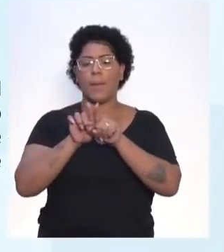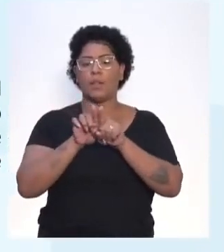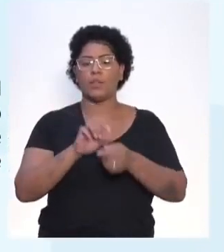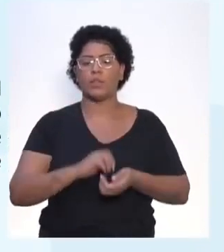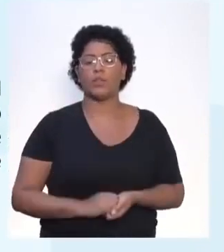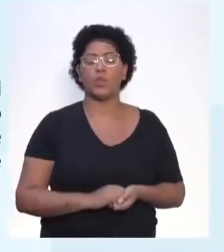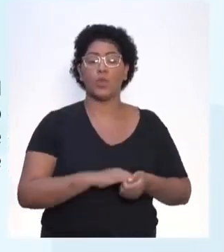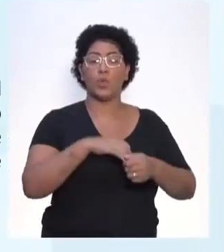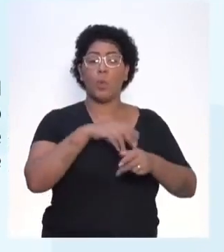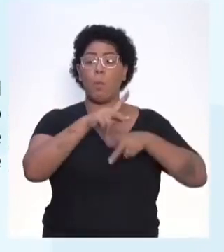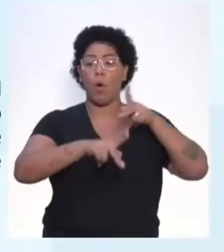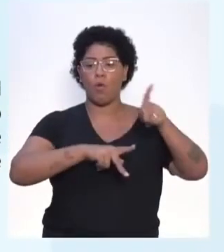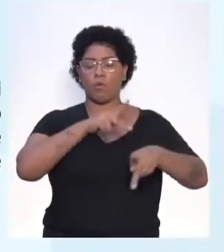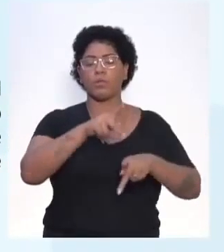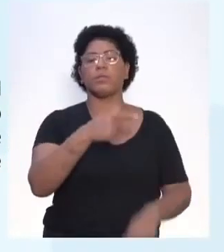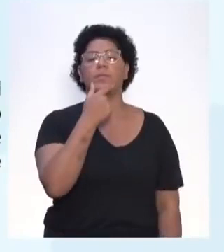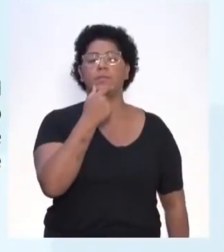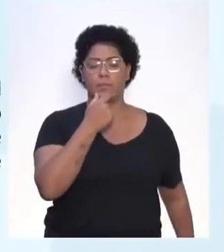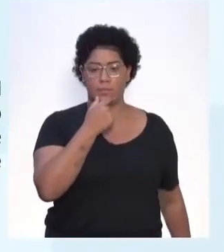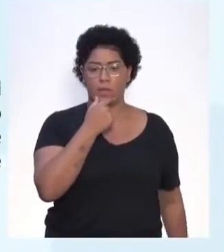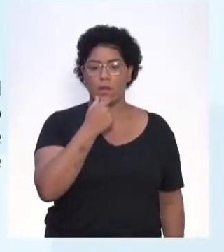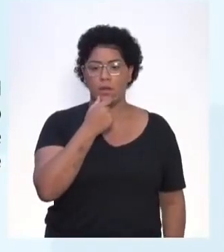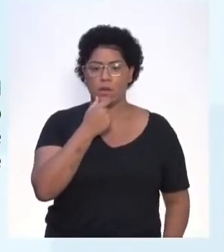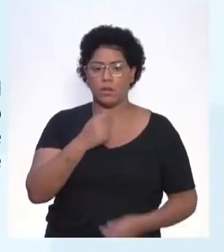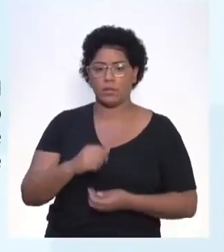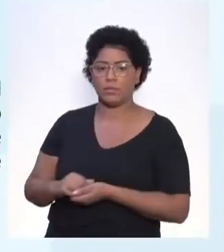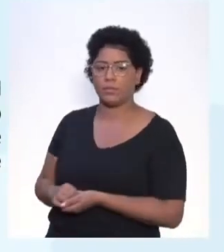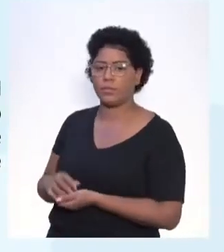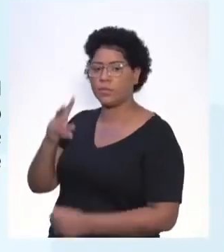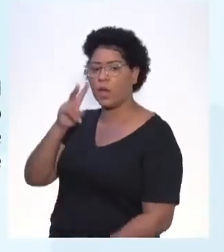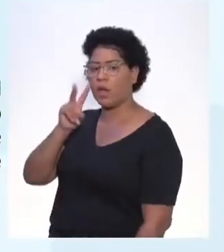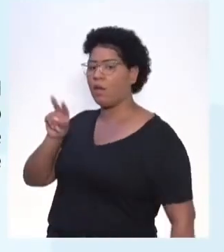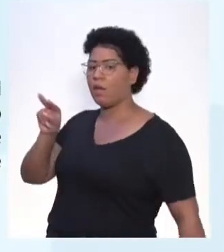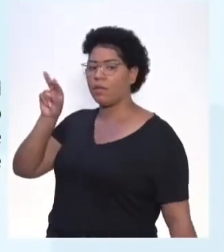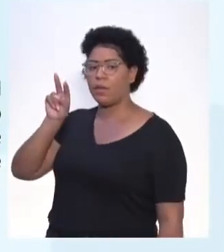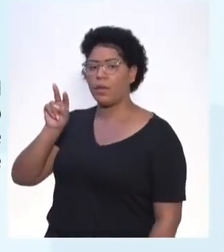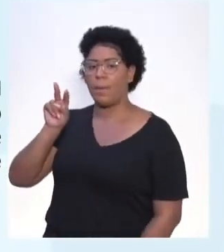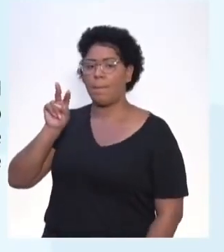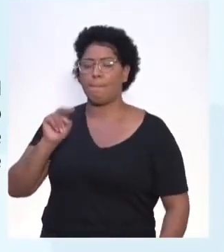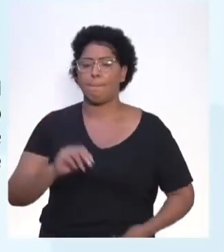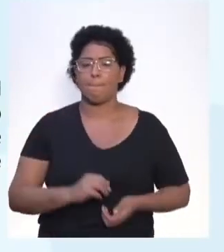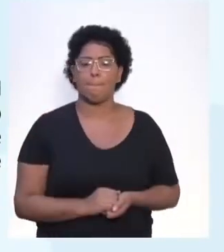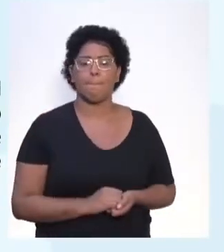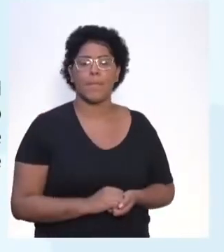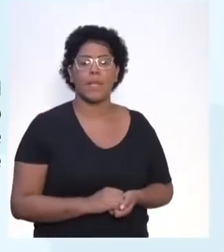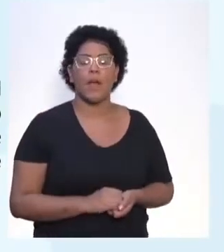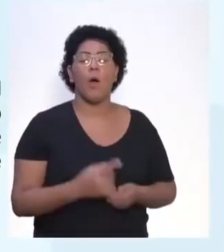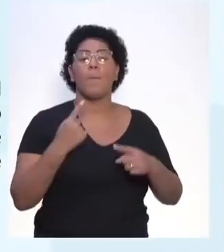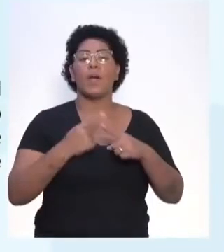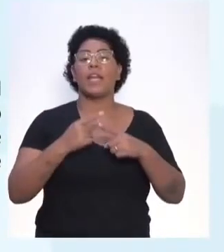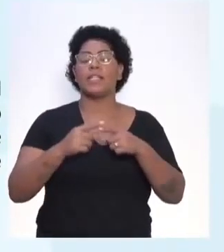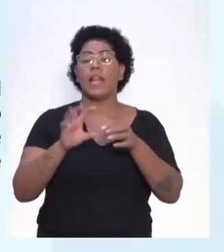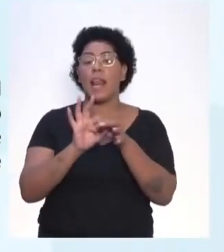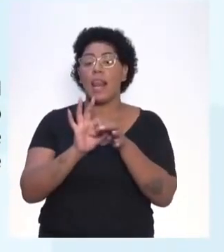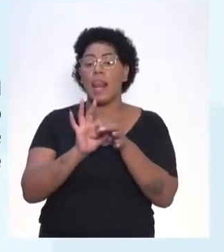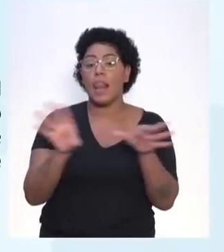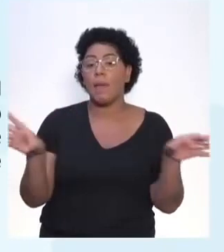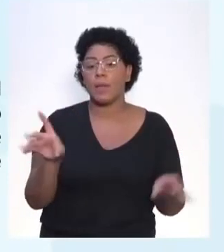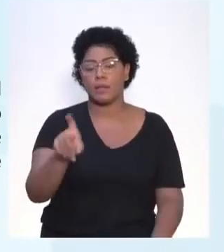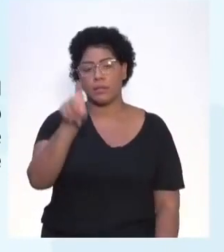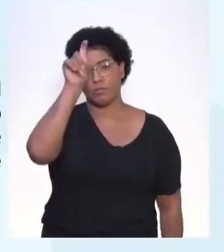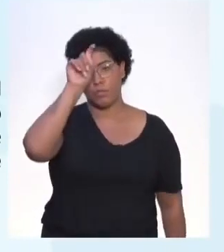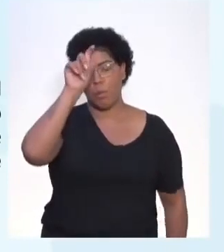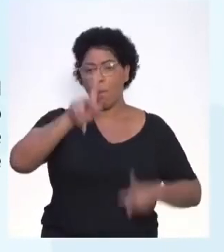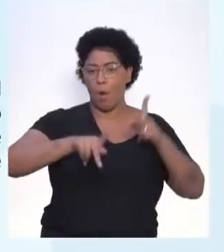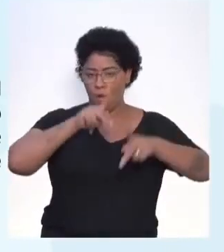britânicos. O exército encabeçou esse movimento revolucionário que desejava a libertação do